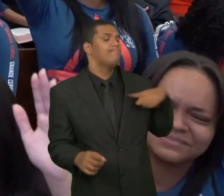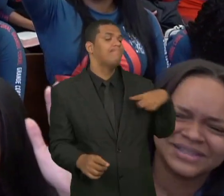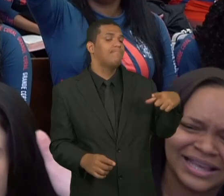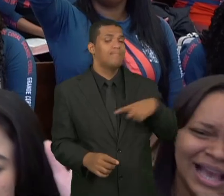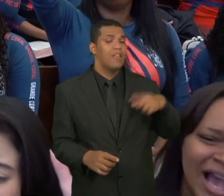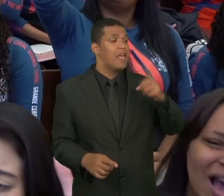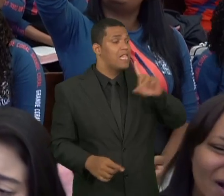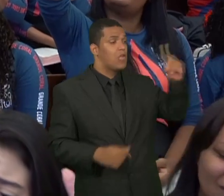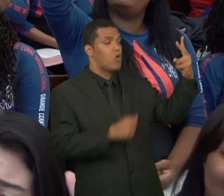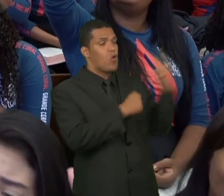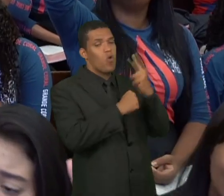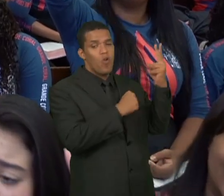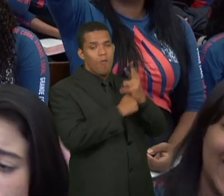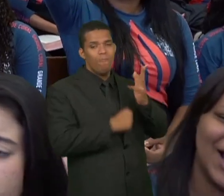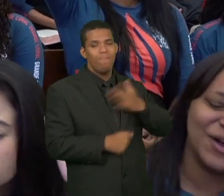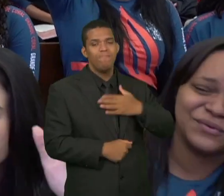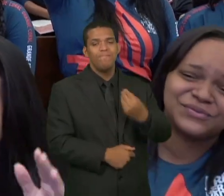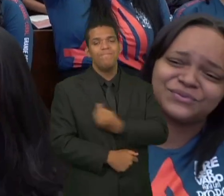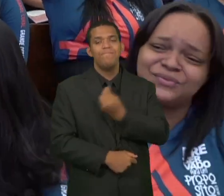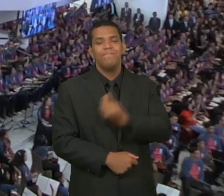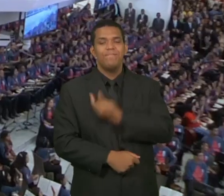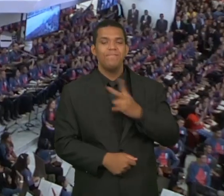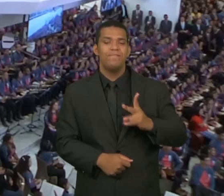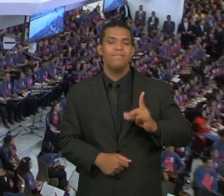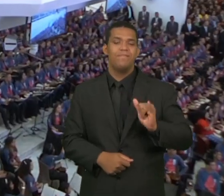me guardar.